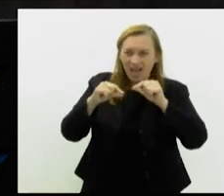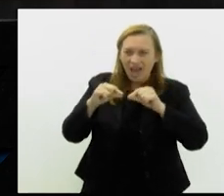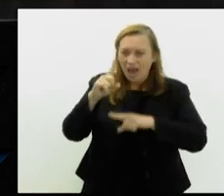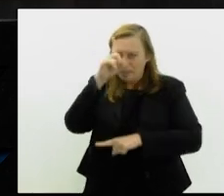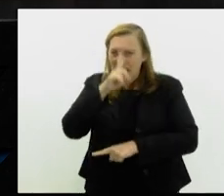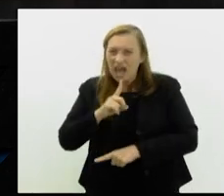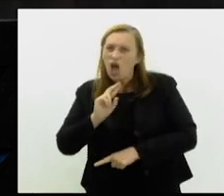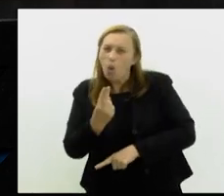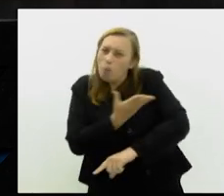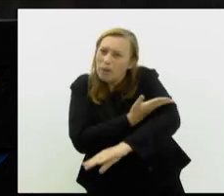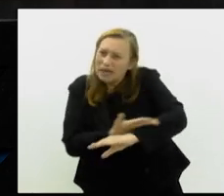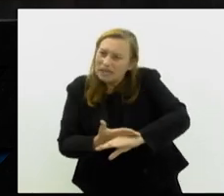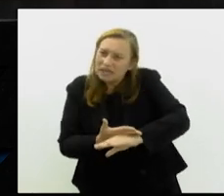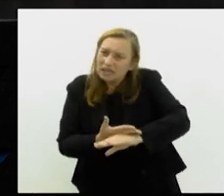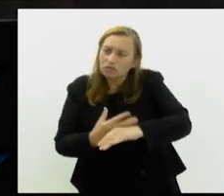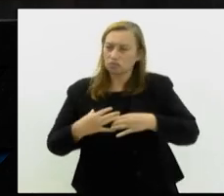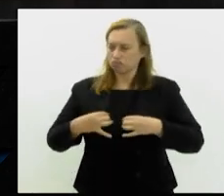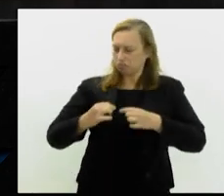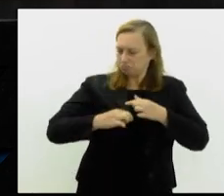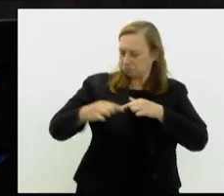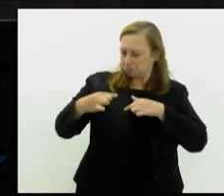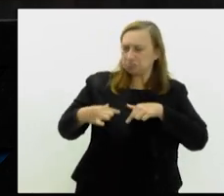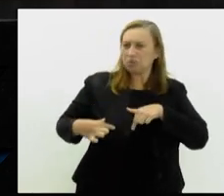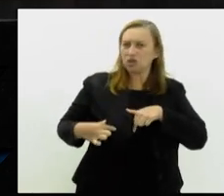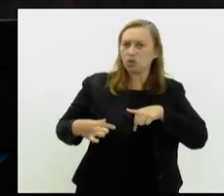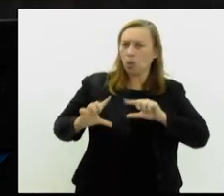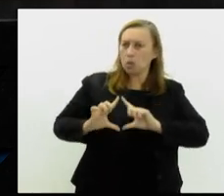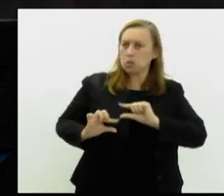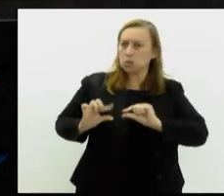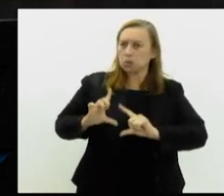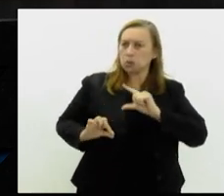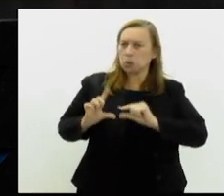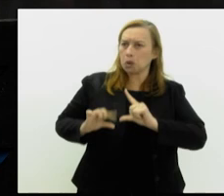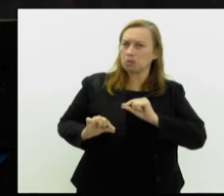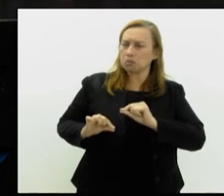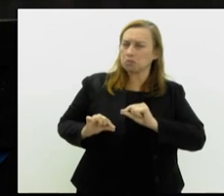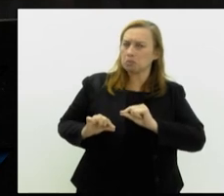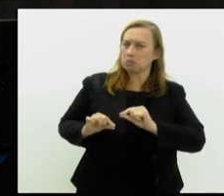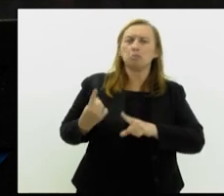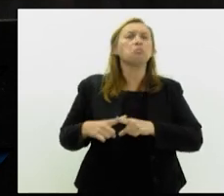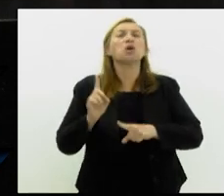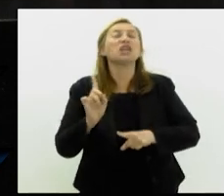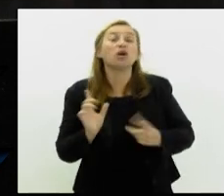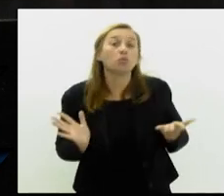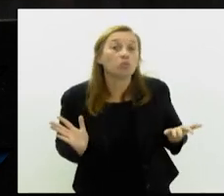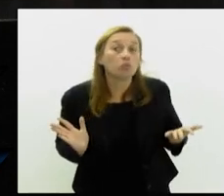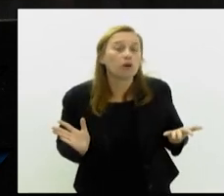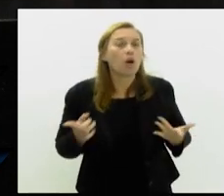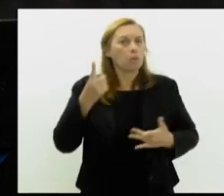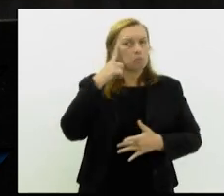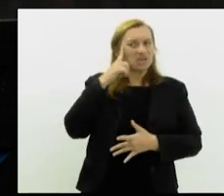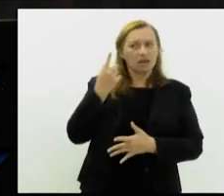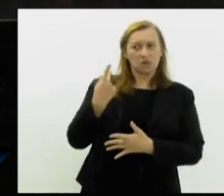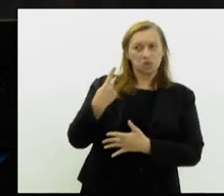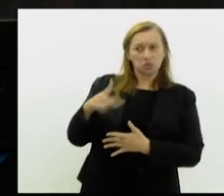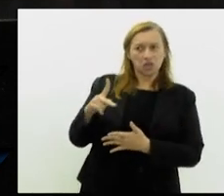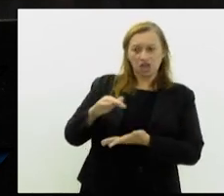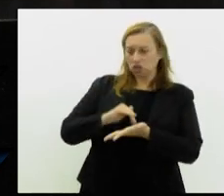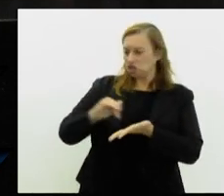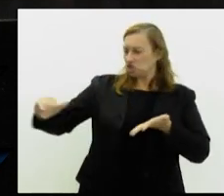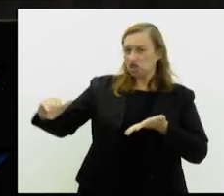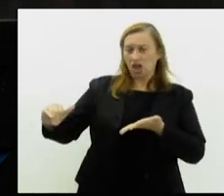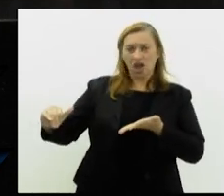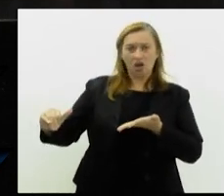branca no palitó por não dentro da linha de raciocínio dele de remover os